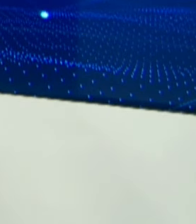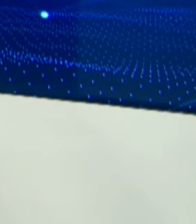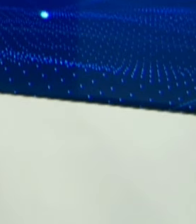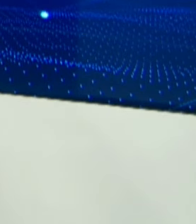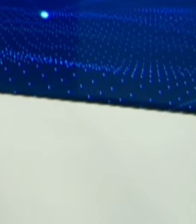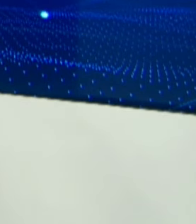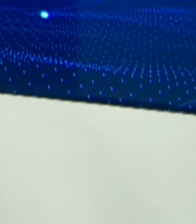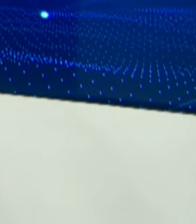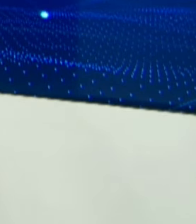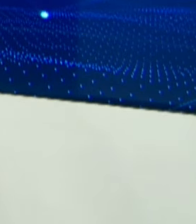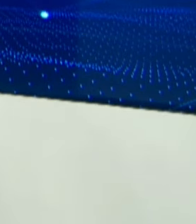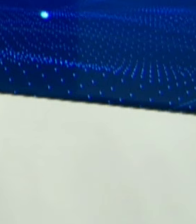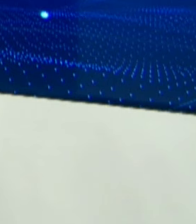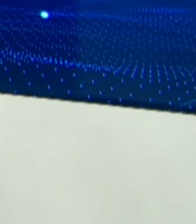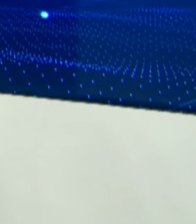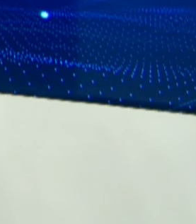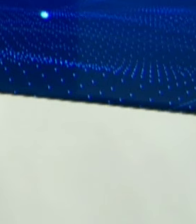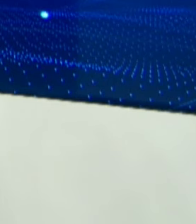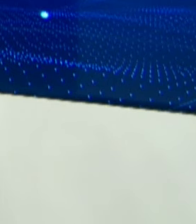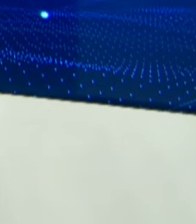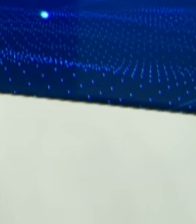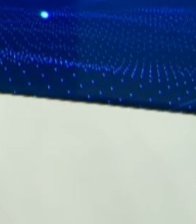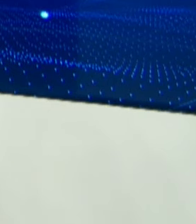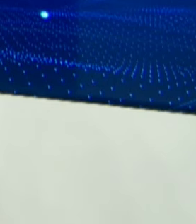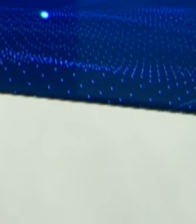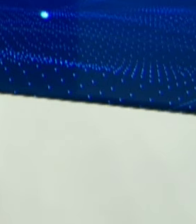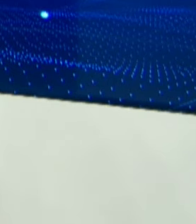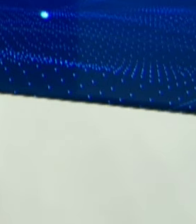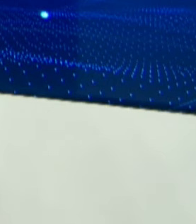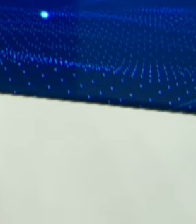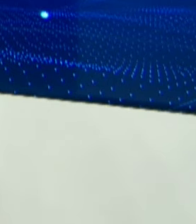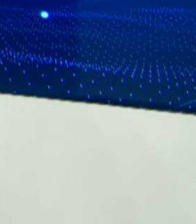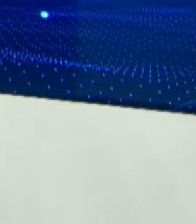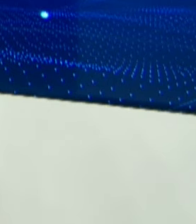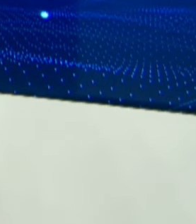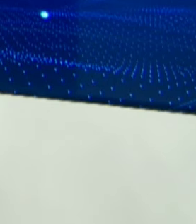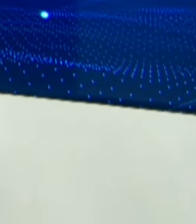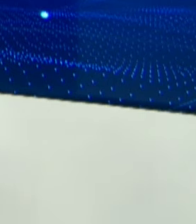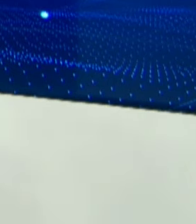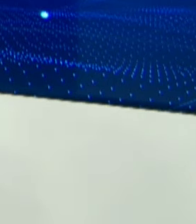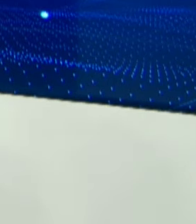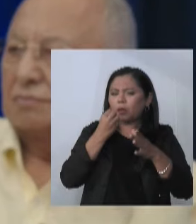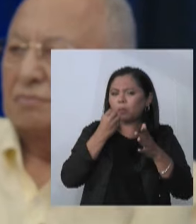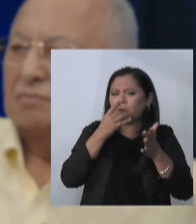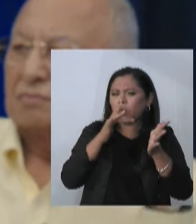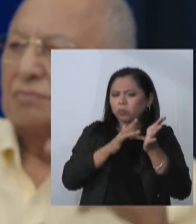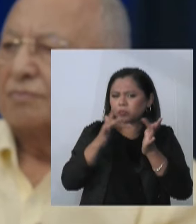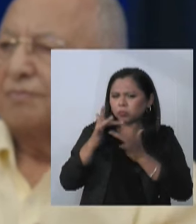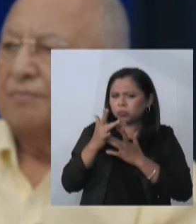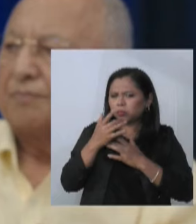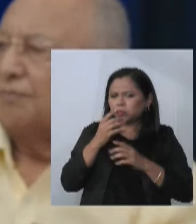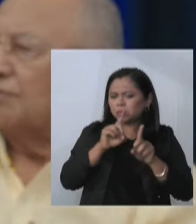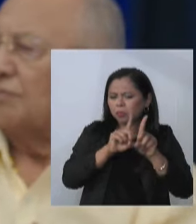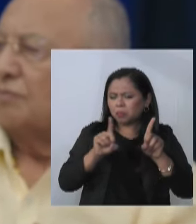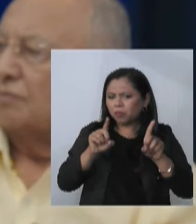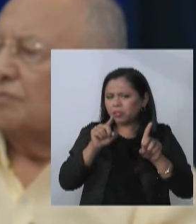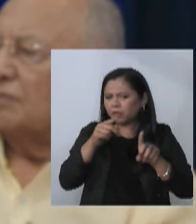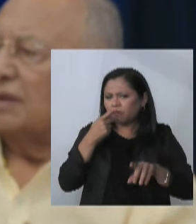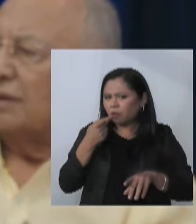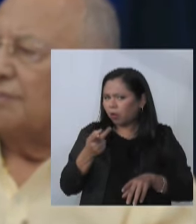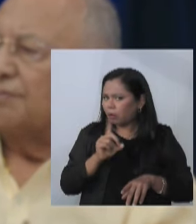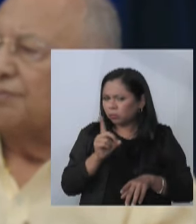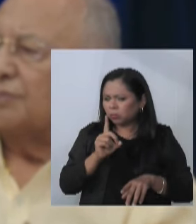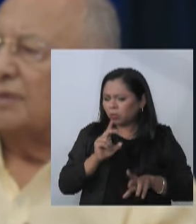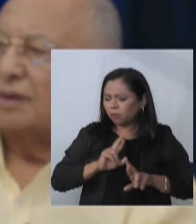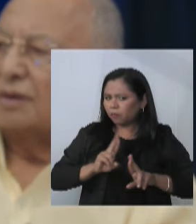a pergunta, eu convido para vir exatamente para o centro do estúdio, é o candidato Silvio Mendes. Você manda na Educação e Saúde de